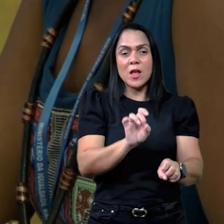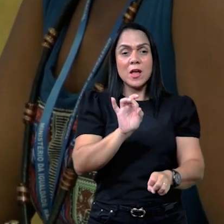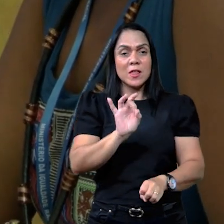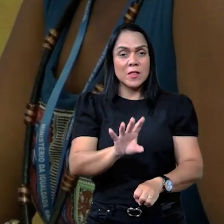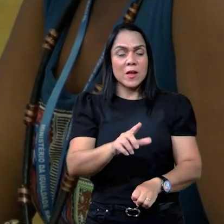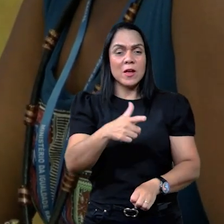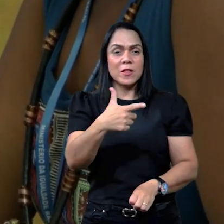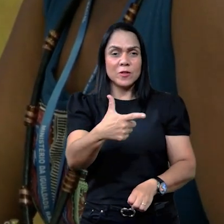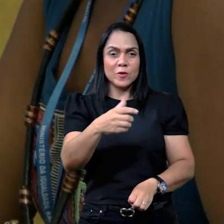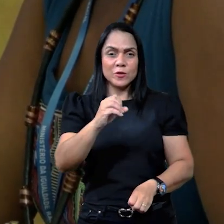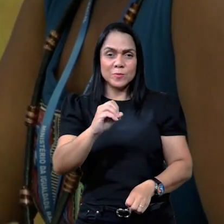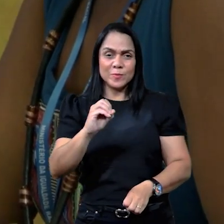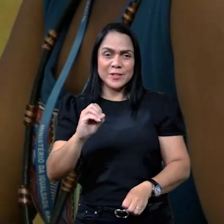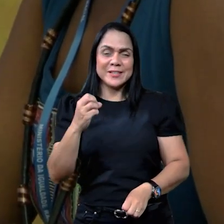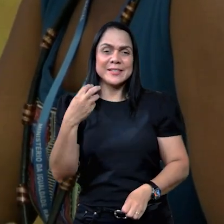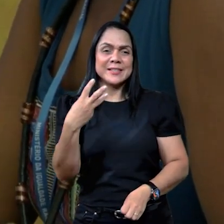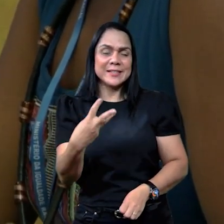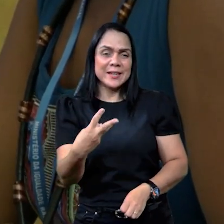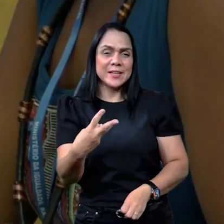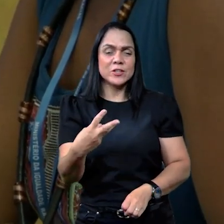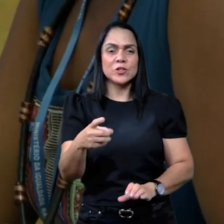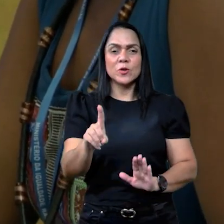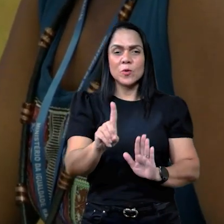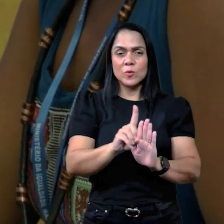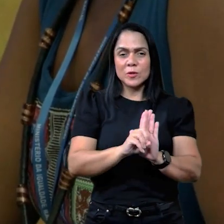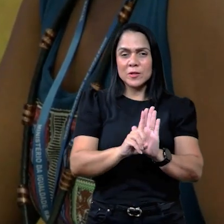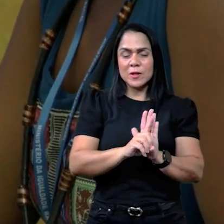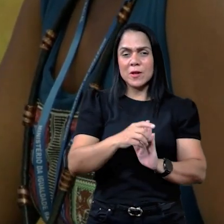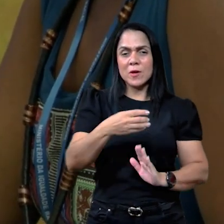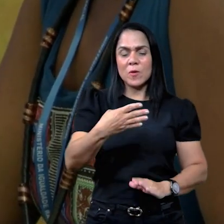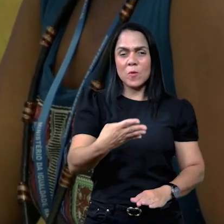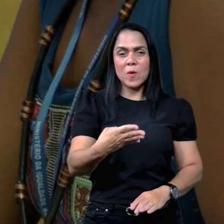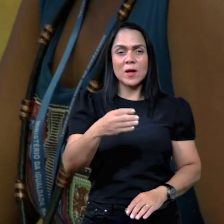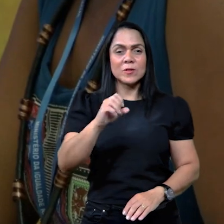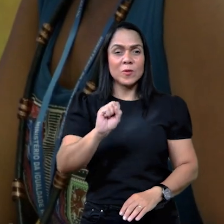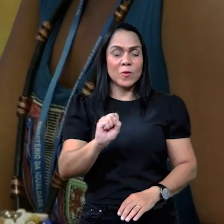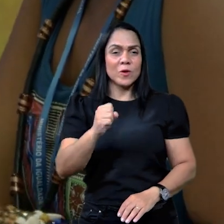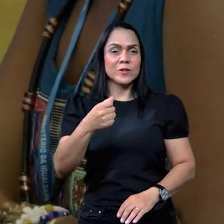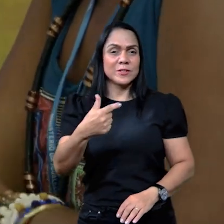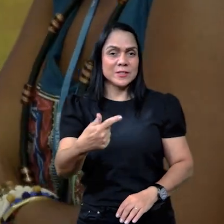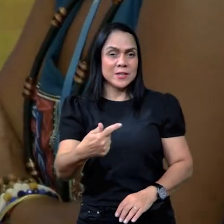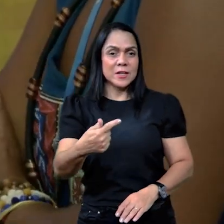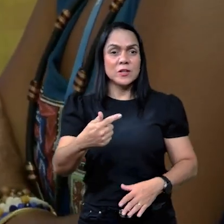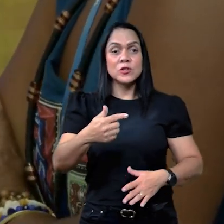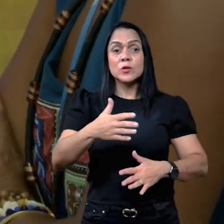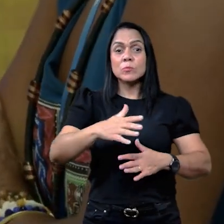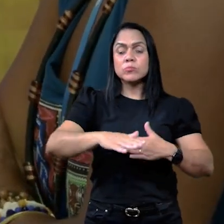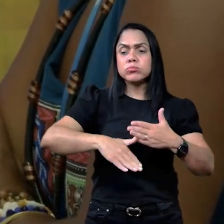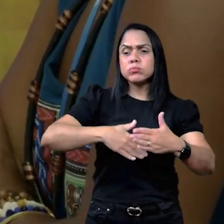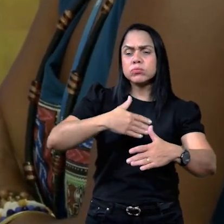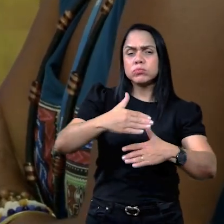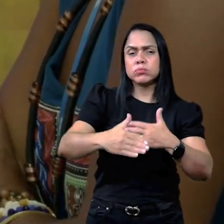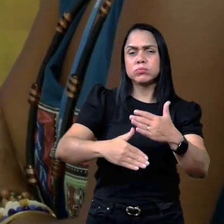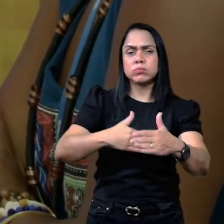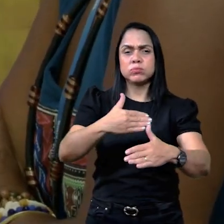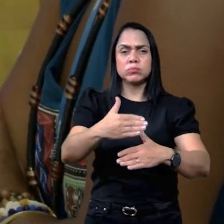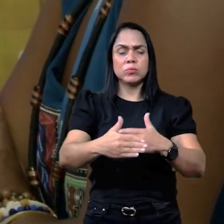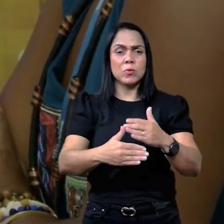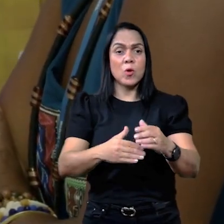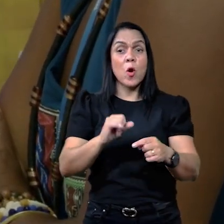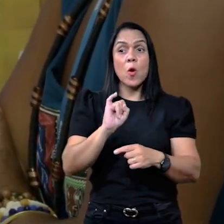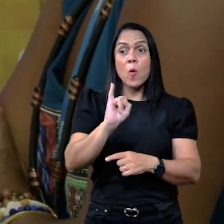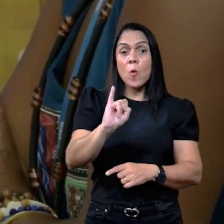só em 2003, né, com esse decreto 4887, é que se define esses fluxos, como vai se dar. E aí, com